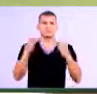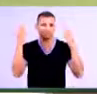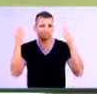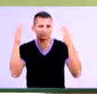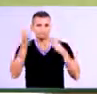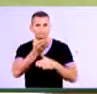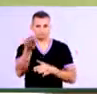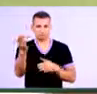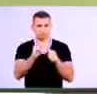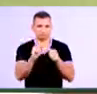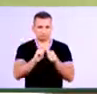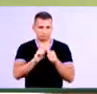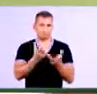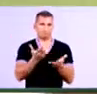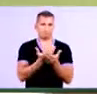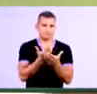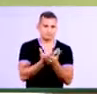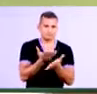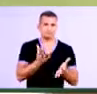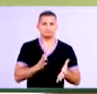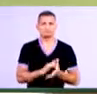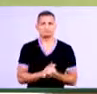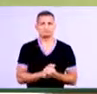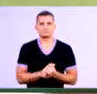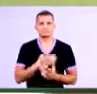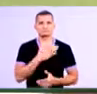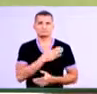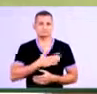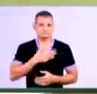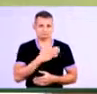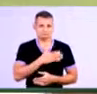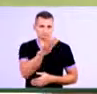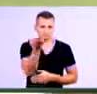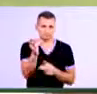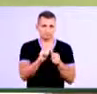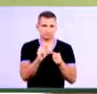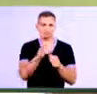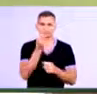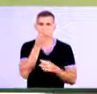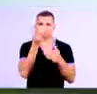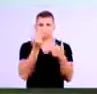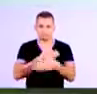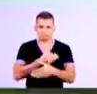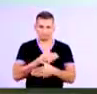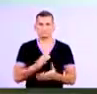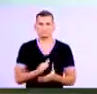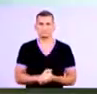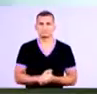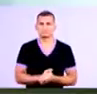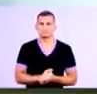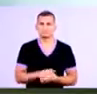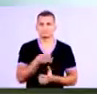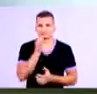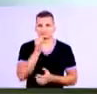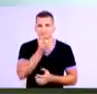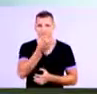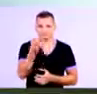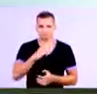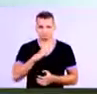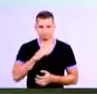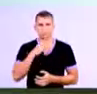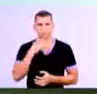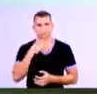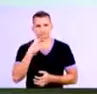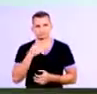feitos às aulas e gostaríamos que fizessem uma boa prova. Isso. Se vocês tiverem ainda algumas perguntas, tá,